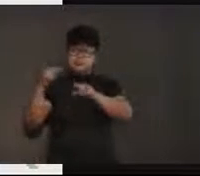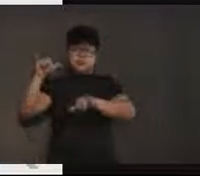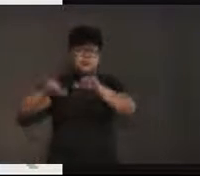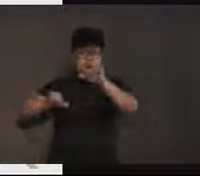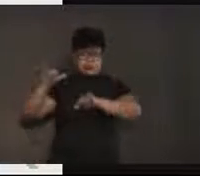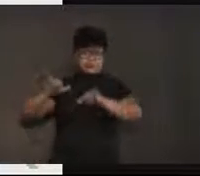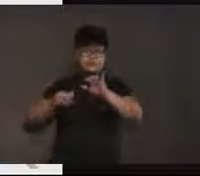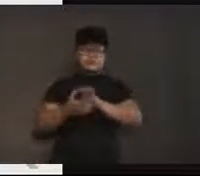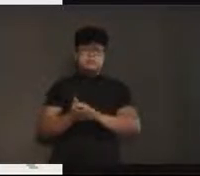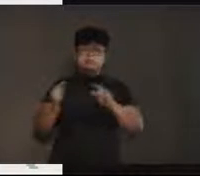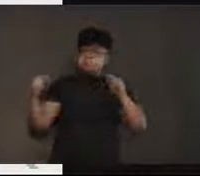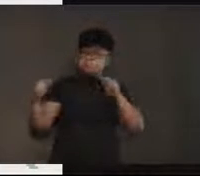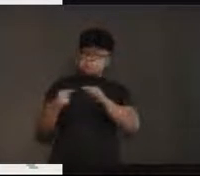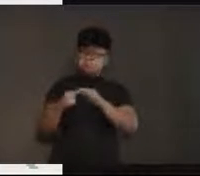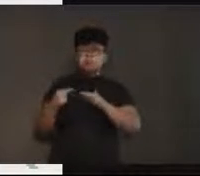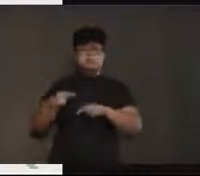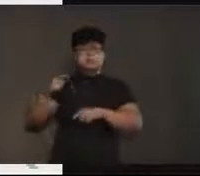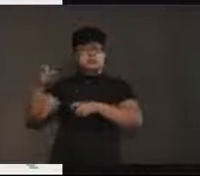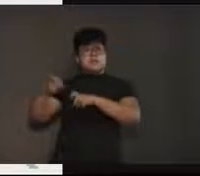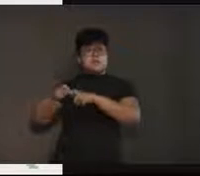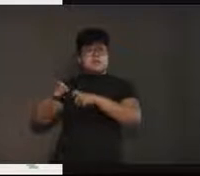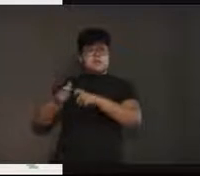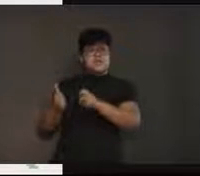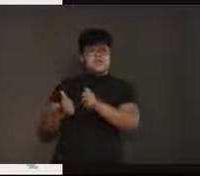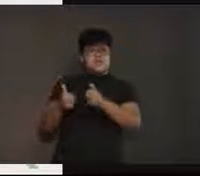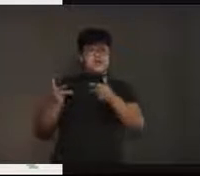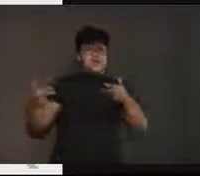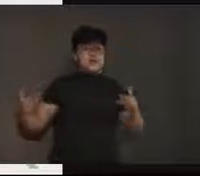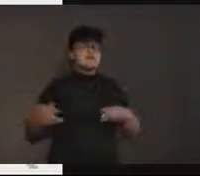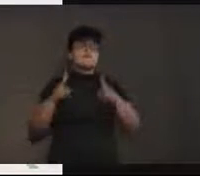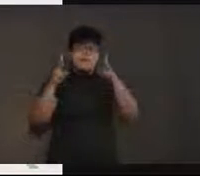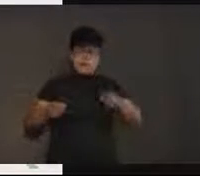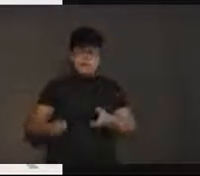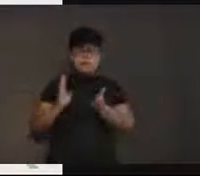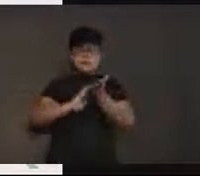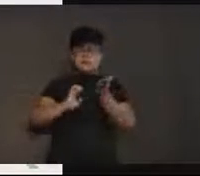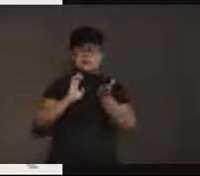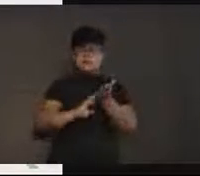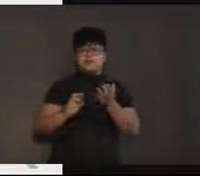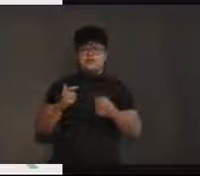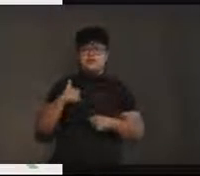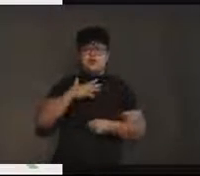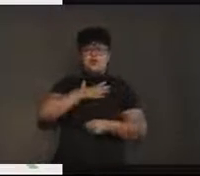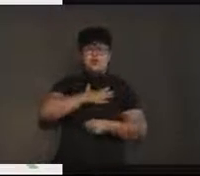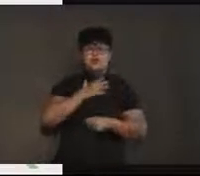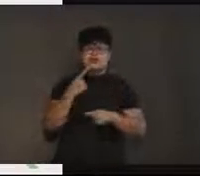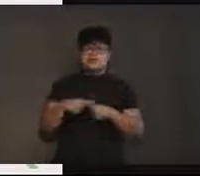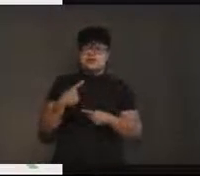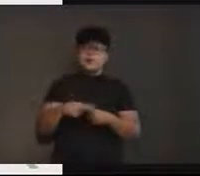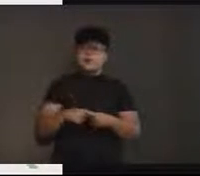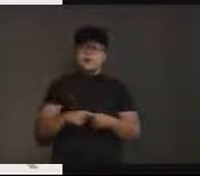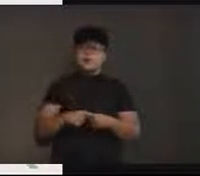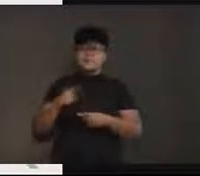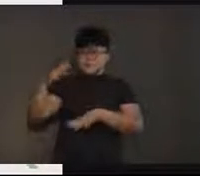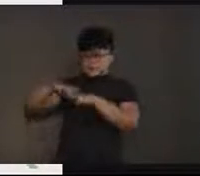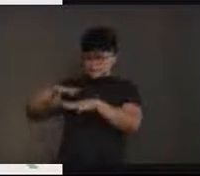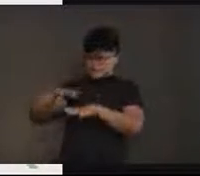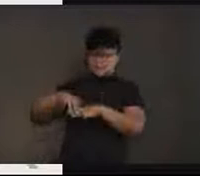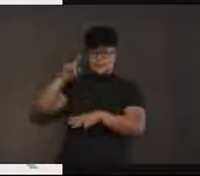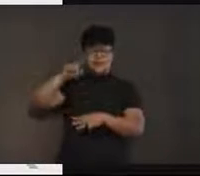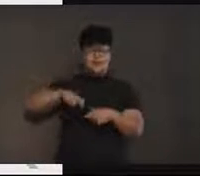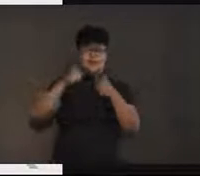da medicina em várias áreas os mesmos métodos se aplicam O que é bonito da matemática que é uma linguagem